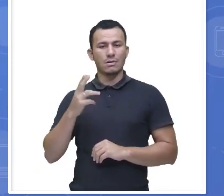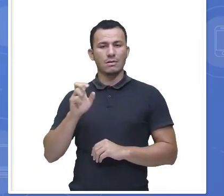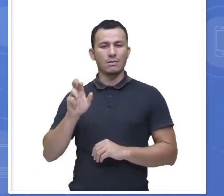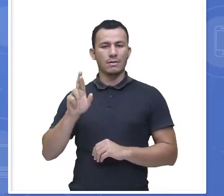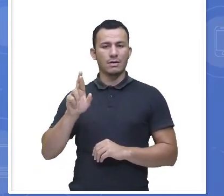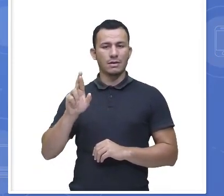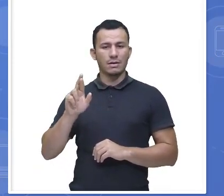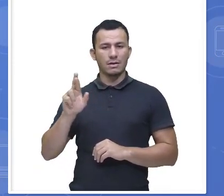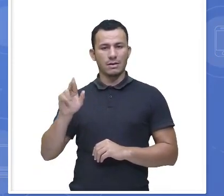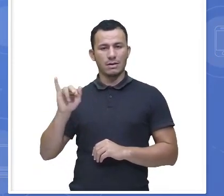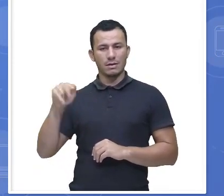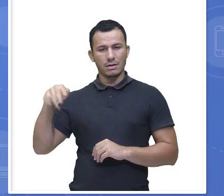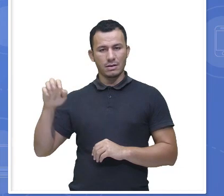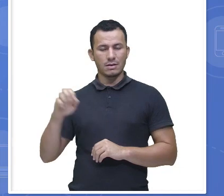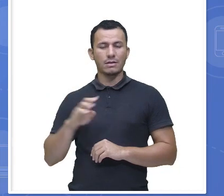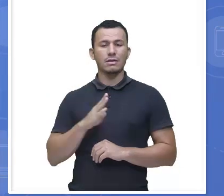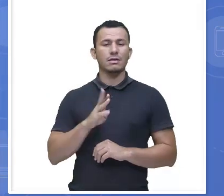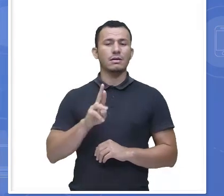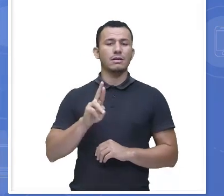Bruno,